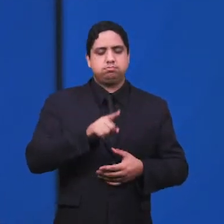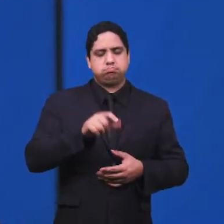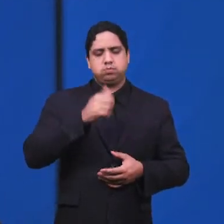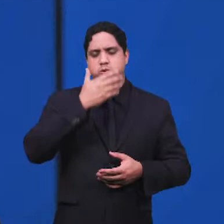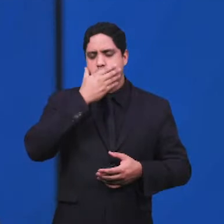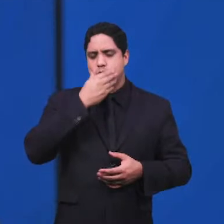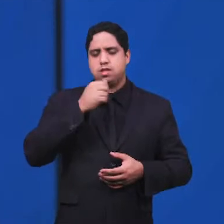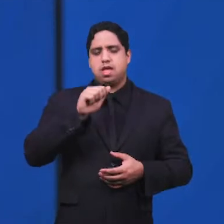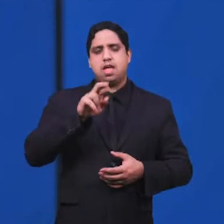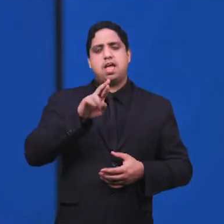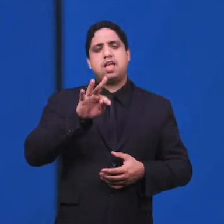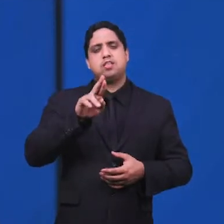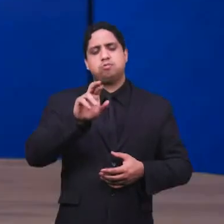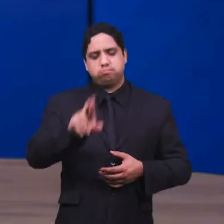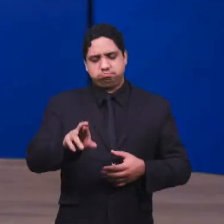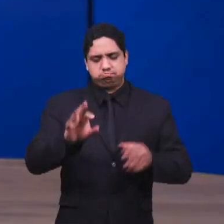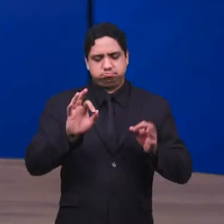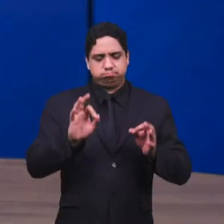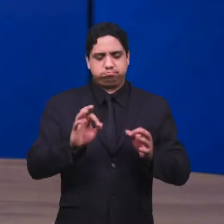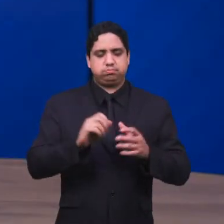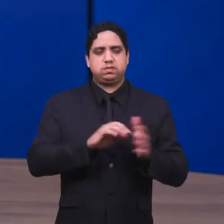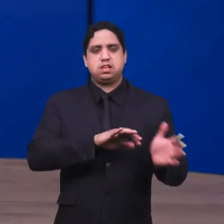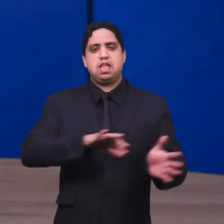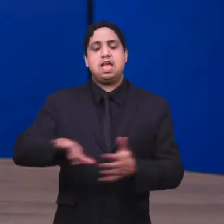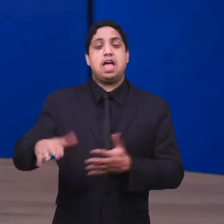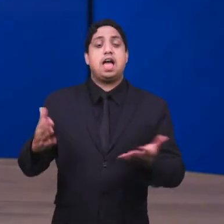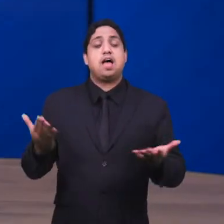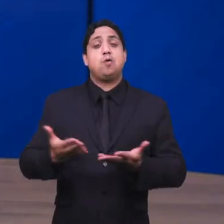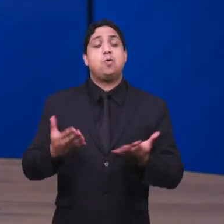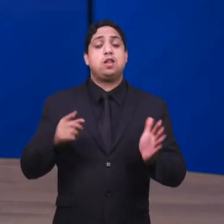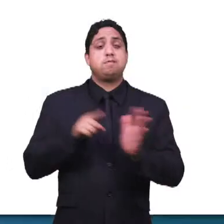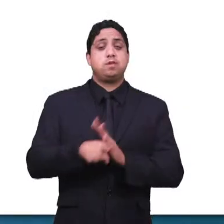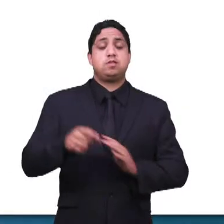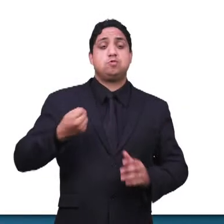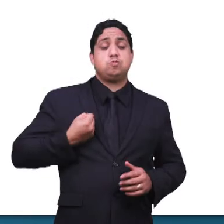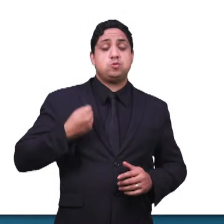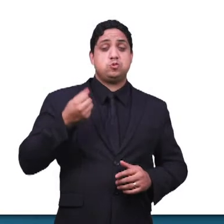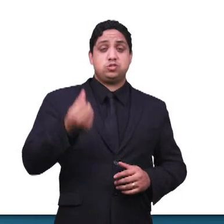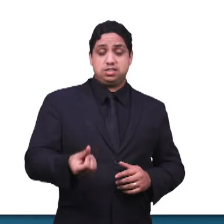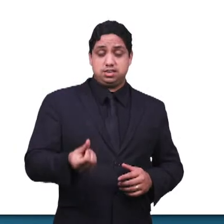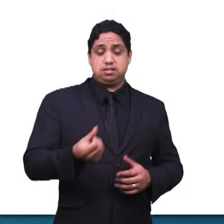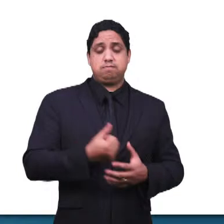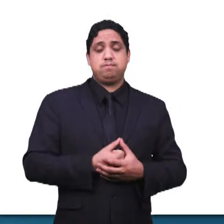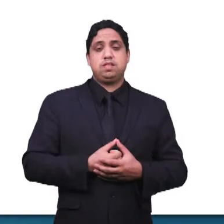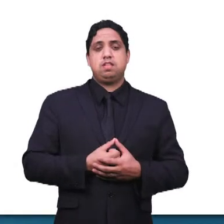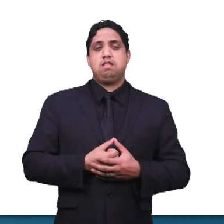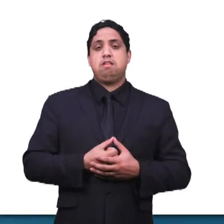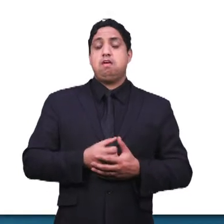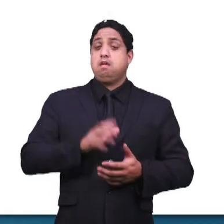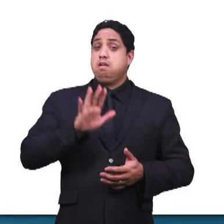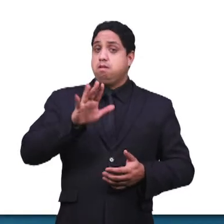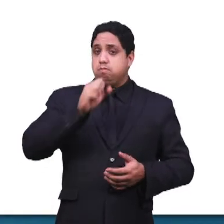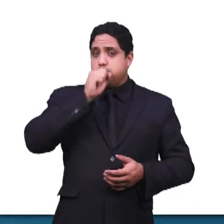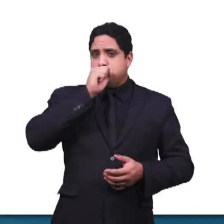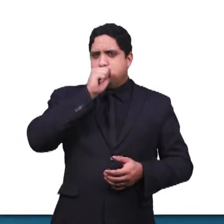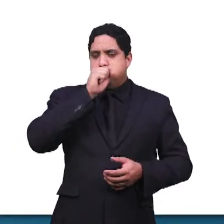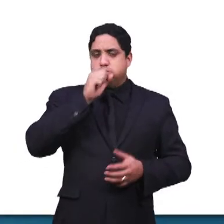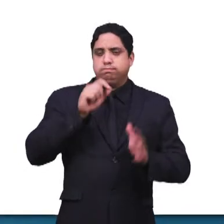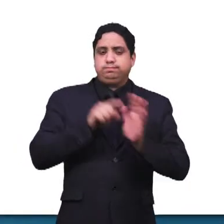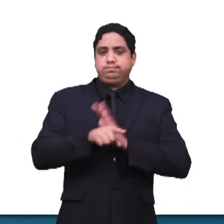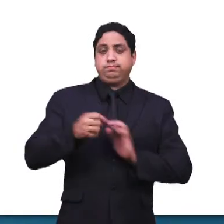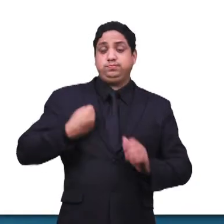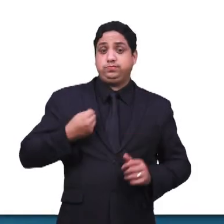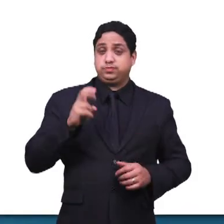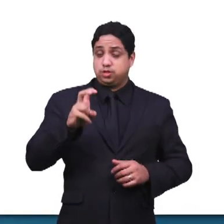sua participação. Glória a Jesus. Sim, irmãos, a sexta pergunta agora. A nossa quinta pergunta, né?